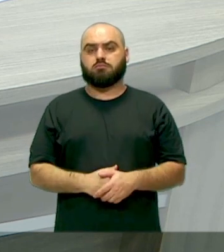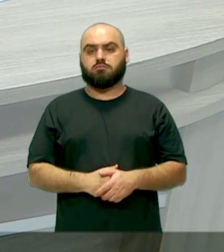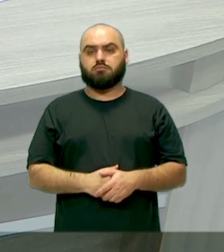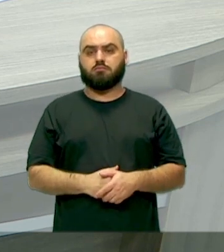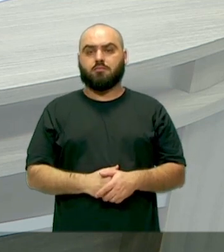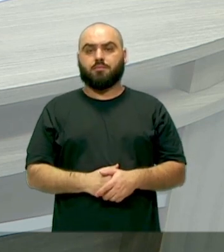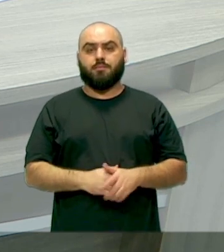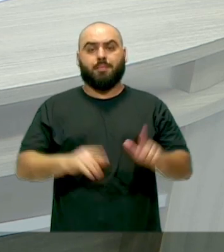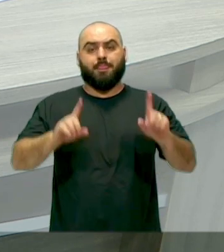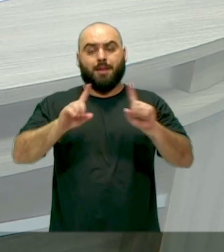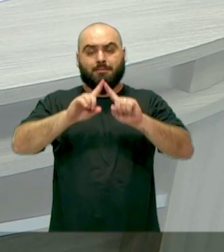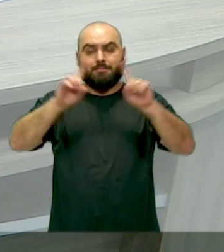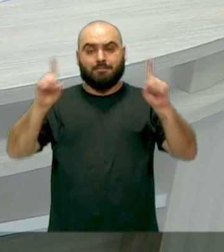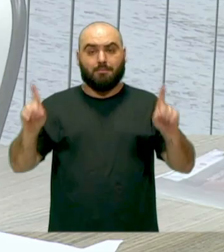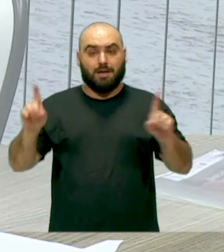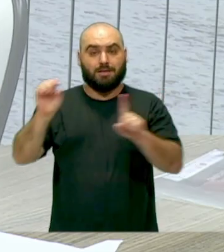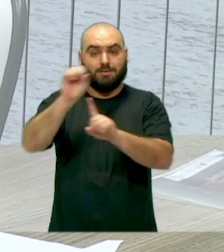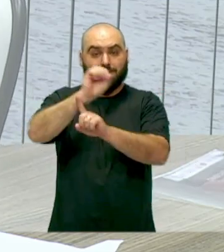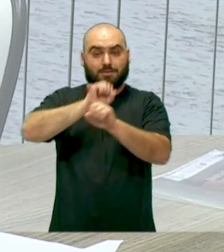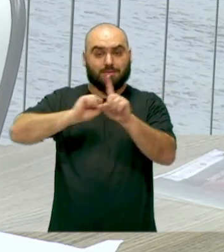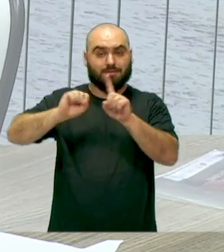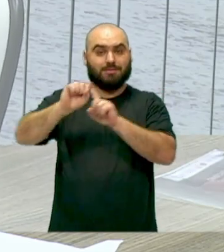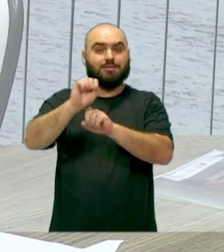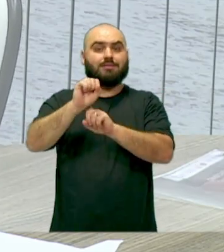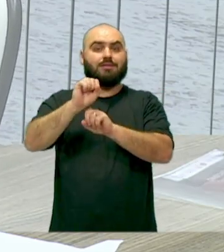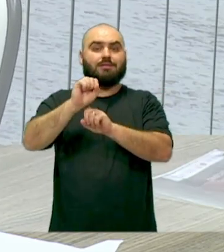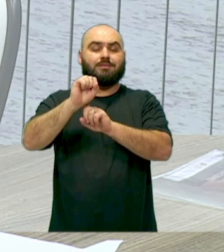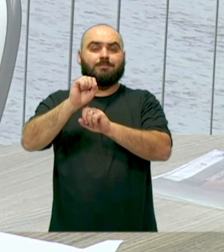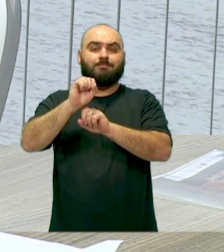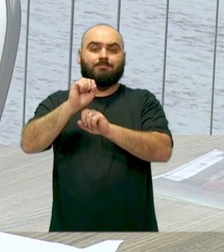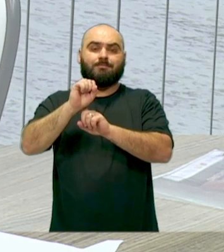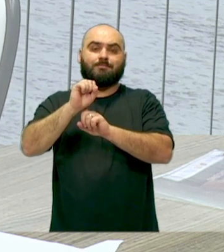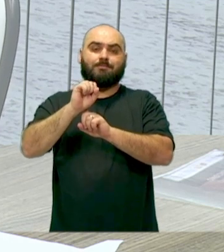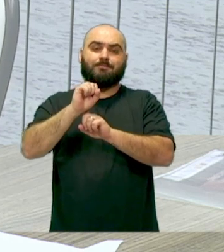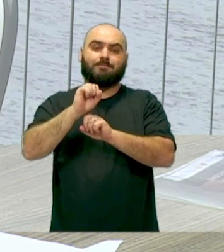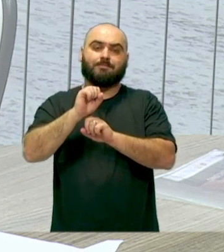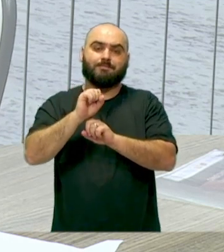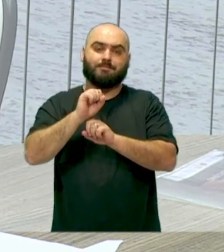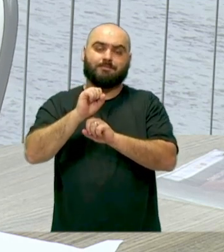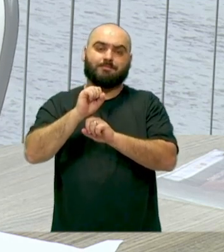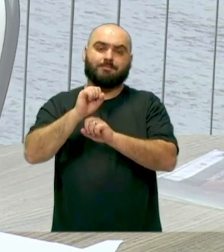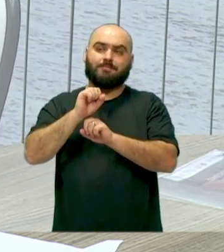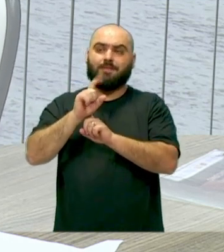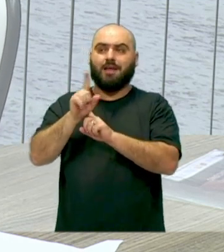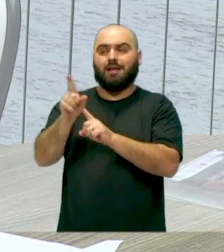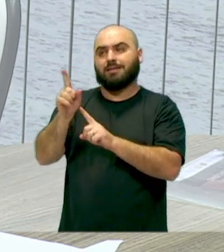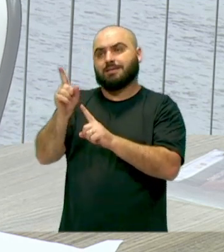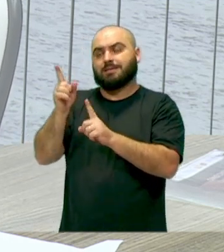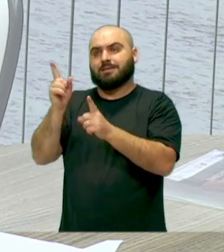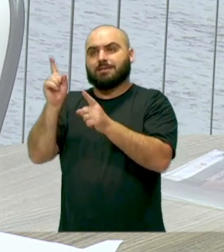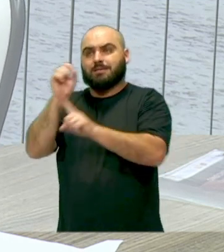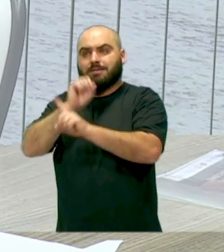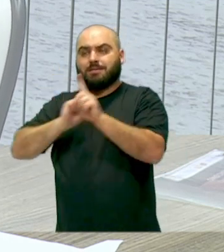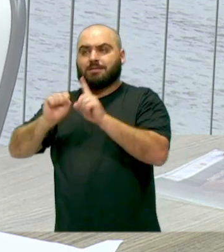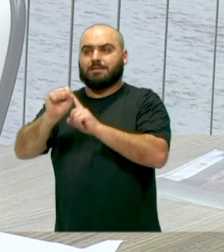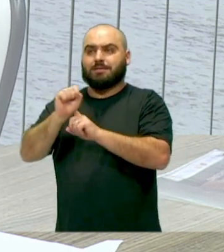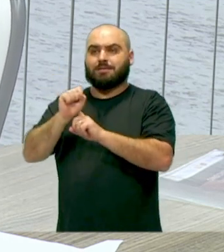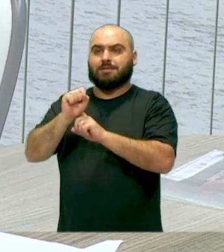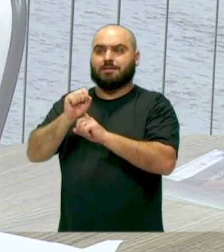Mas a sociedade, ela nos invisibiliza, ela quer fazer com que nós